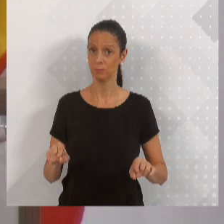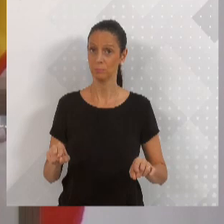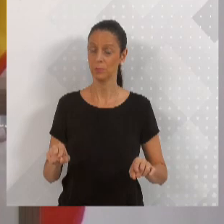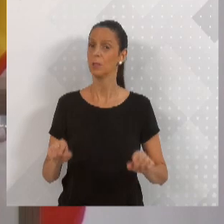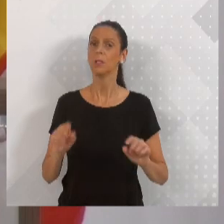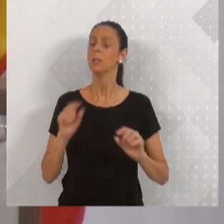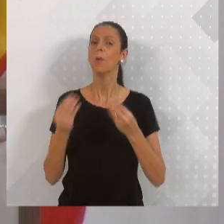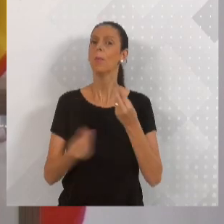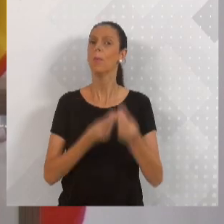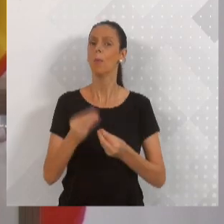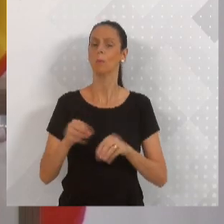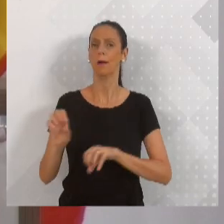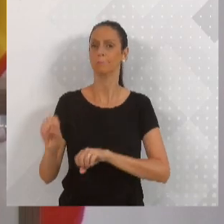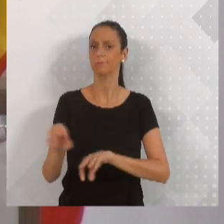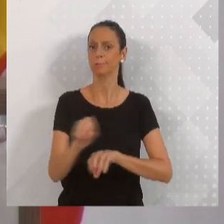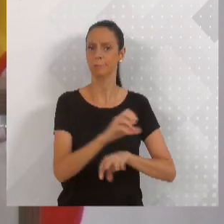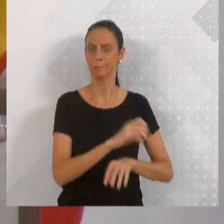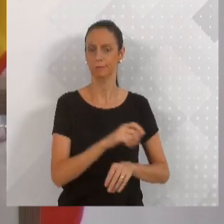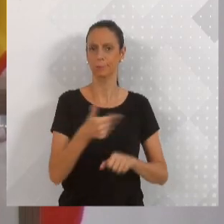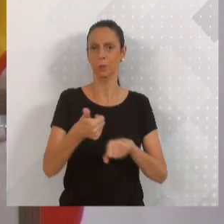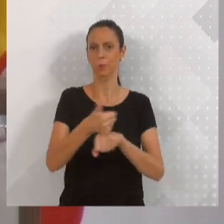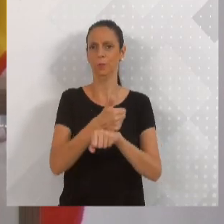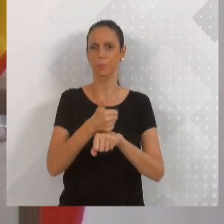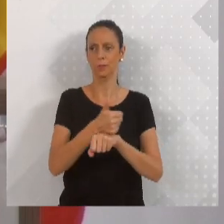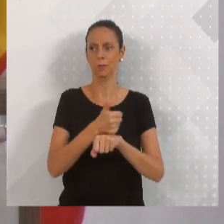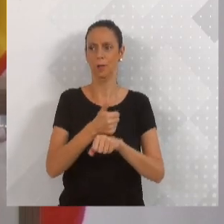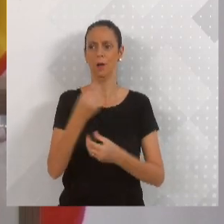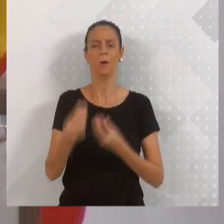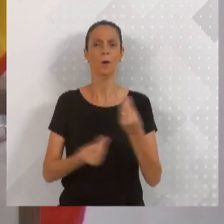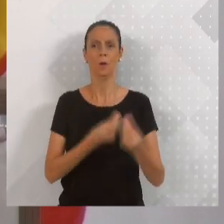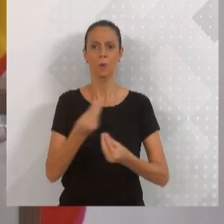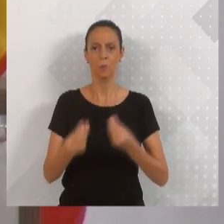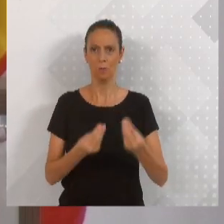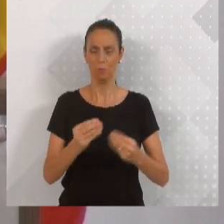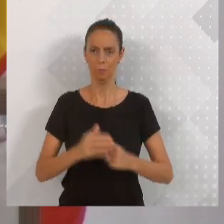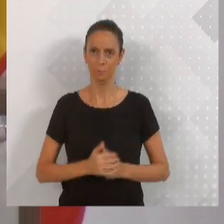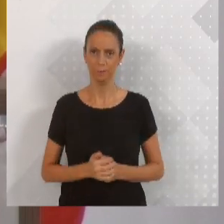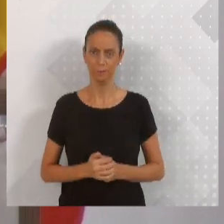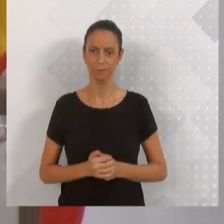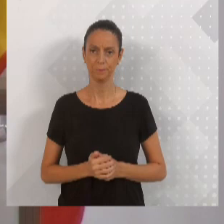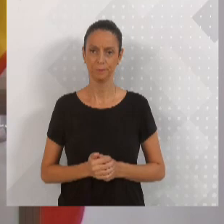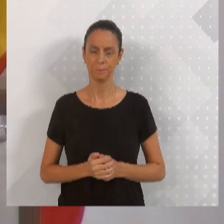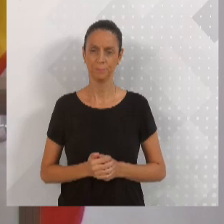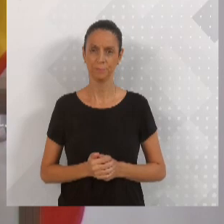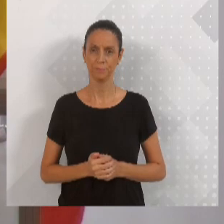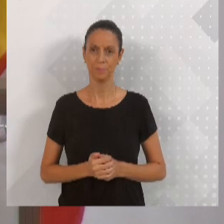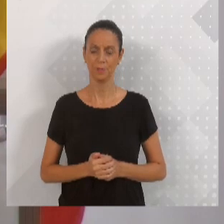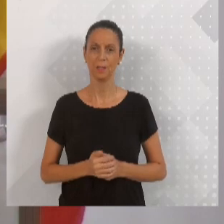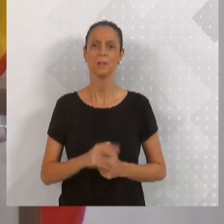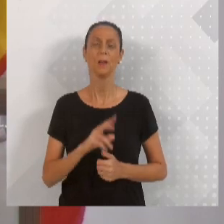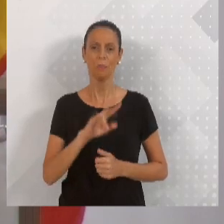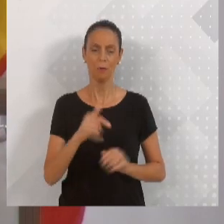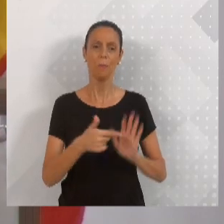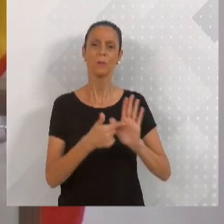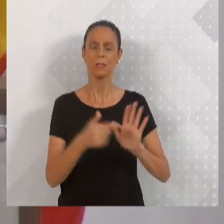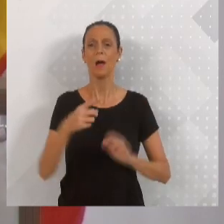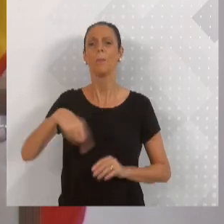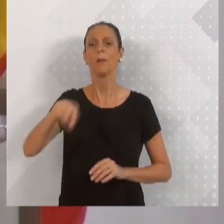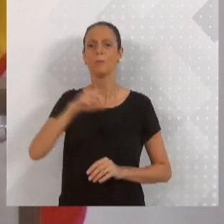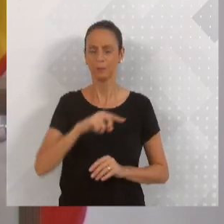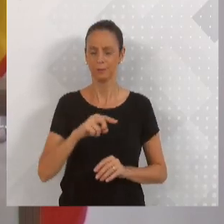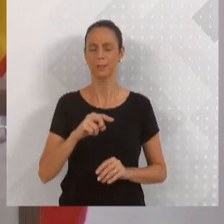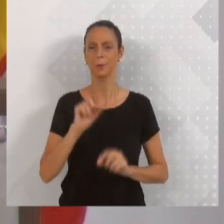capacitação Deixa eu só eh pegar aqui um trecho do que do que nós temos